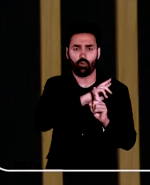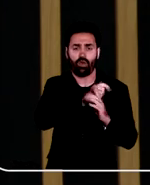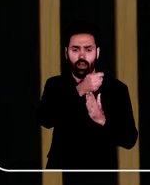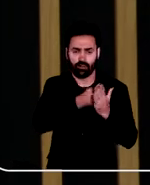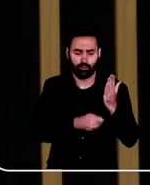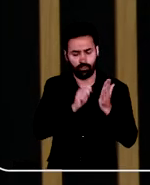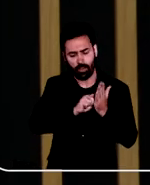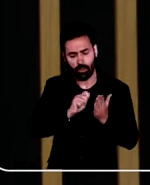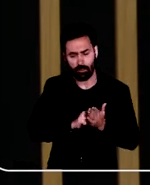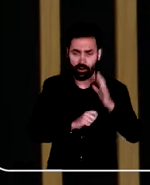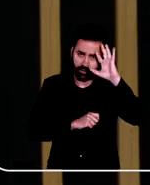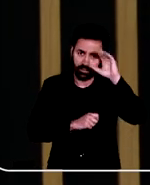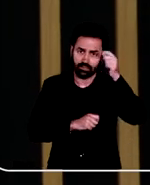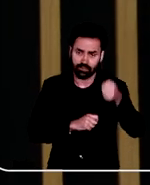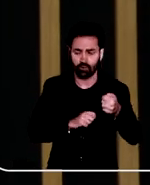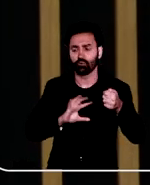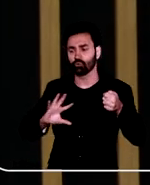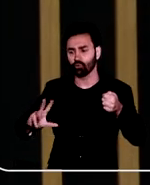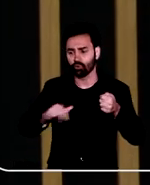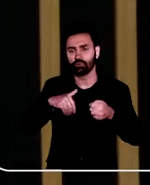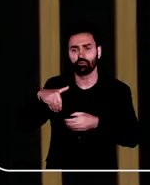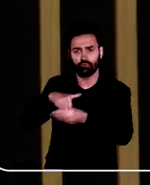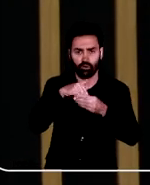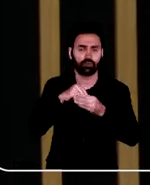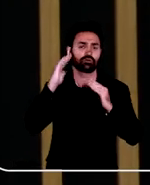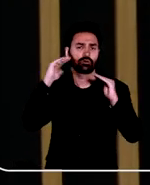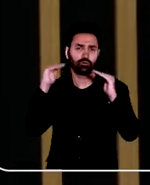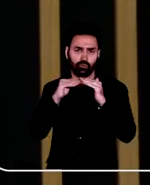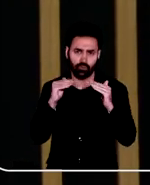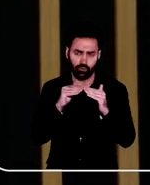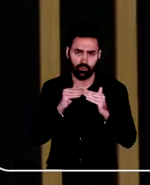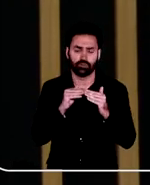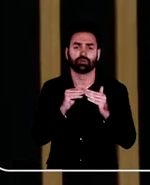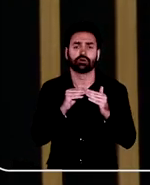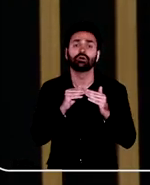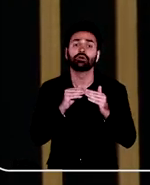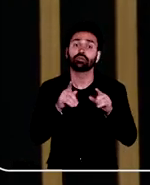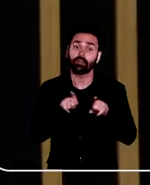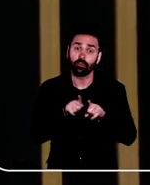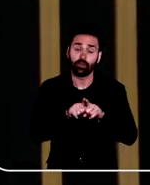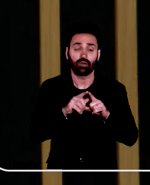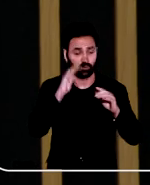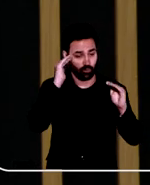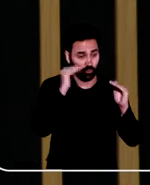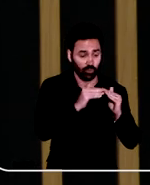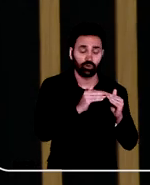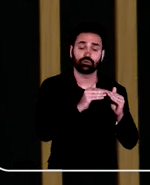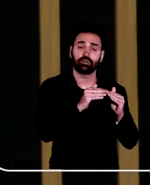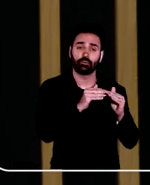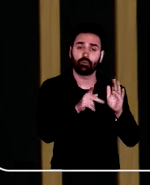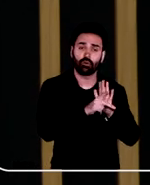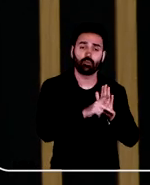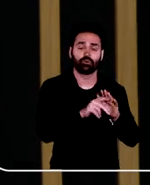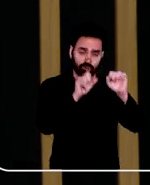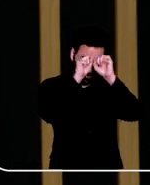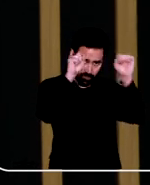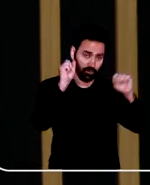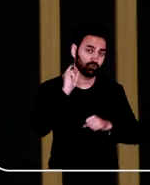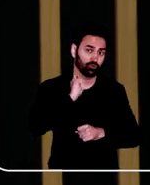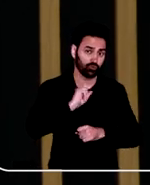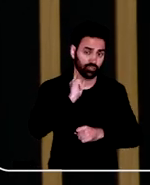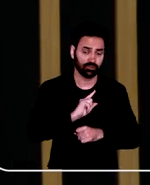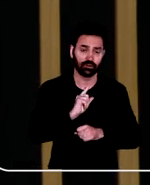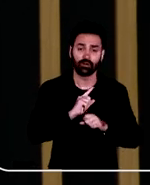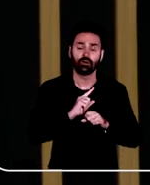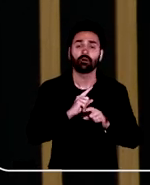manter decisão monocrática do relator Ministro Reinaldo Soares da Fonseca que reformou o acordão do Tribunal de Justiça de Minas Gerais e